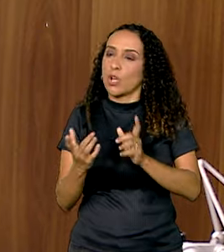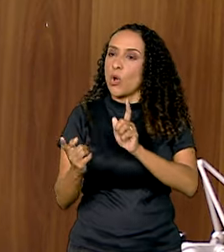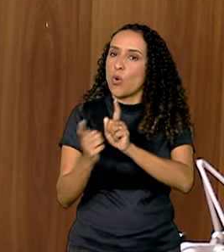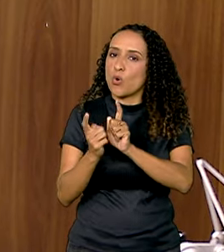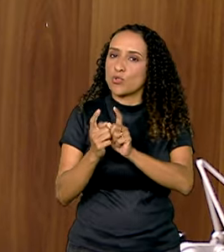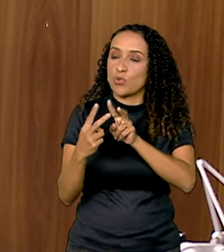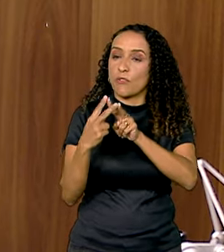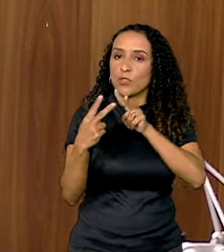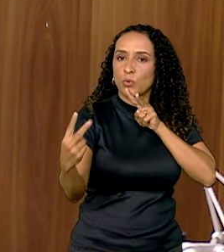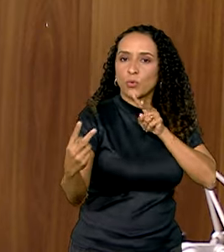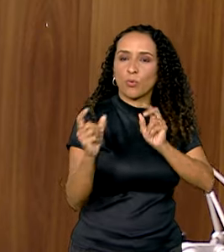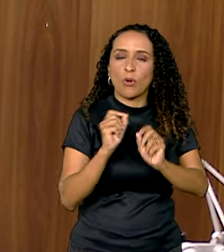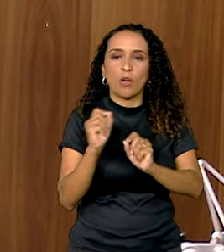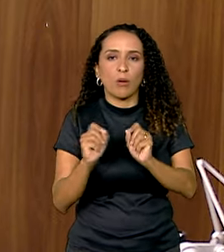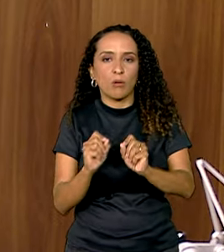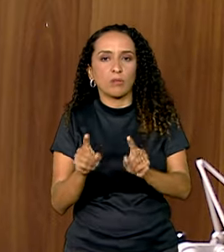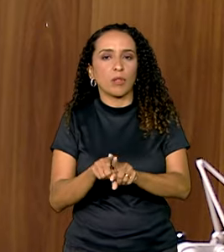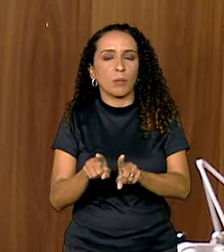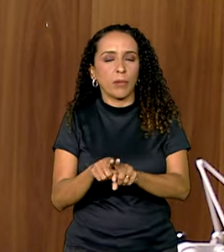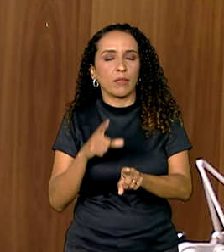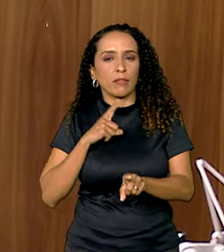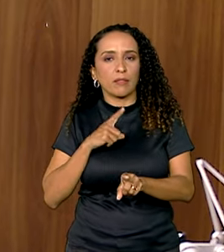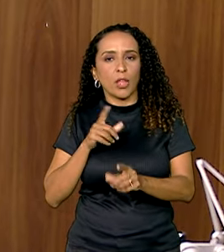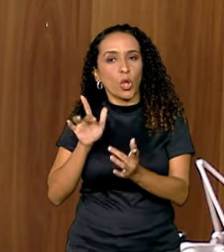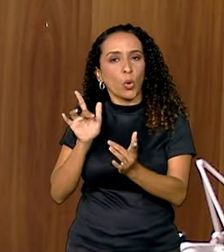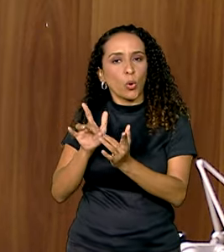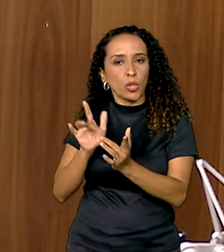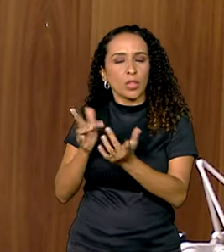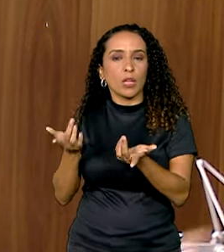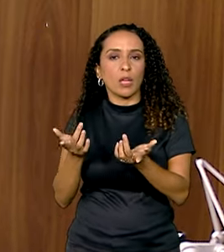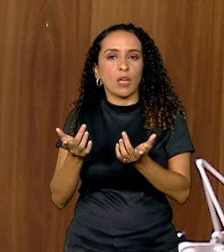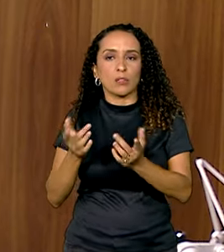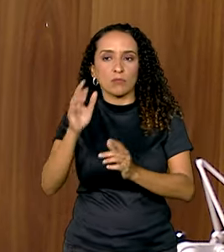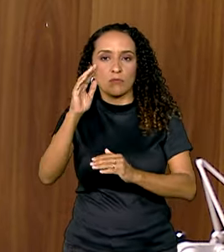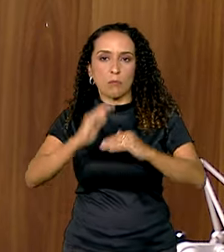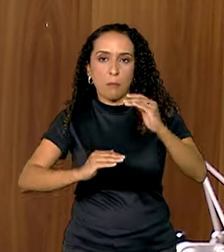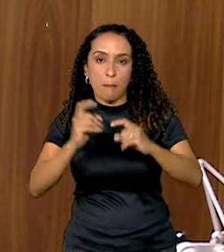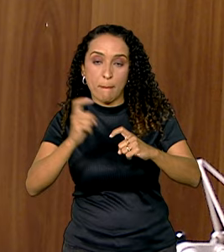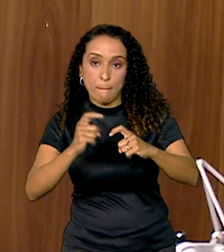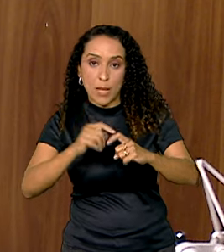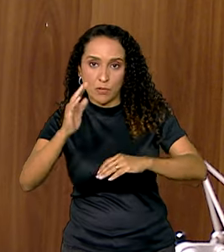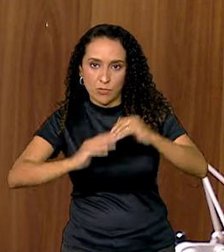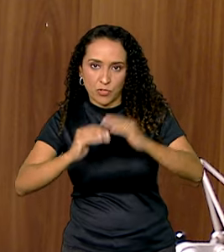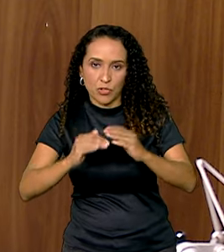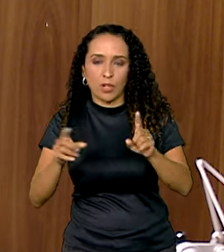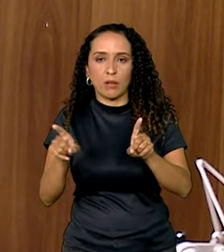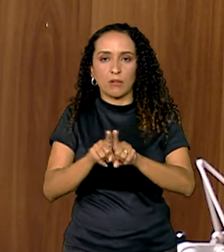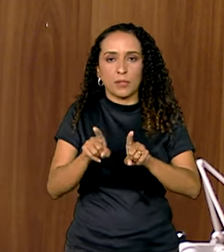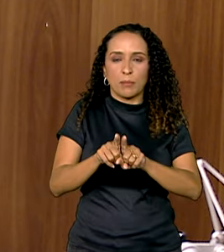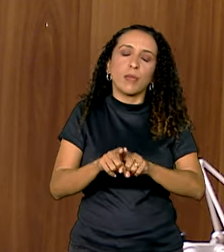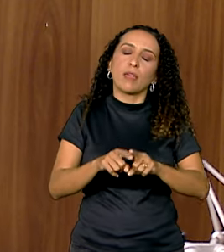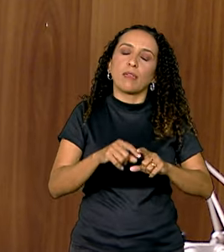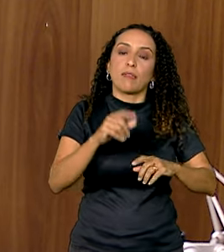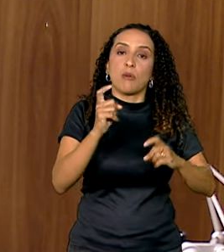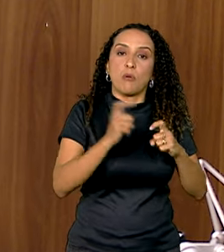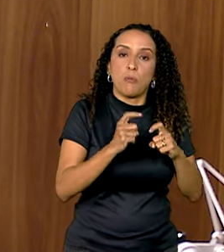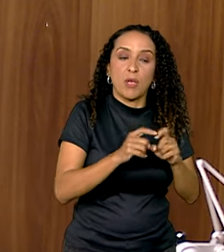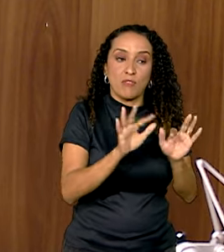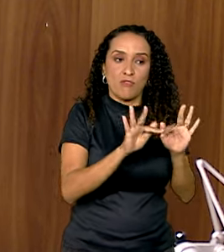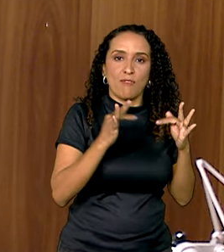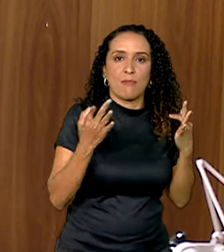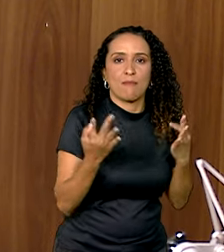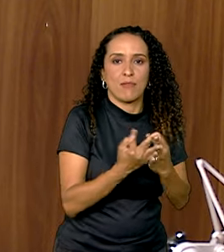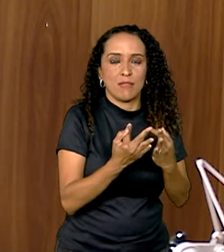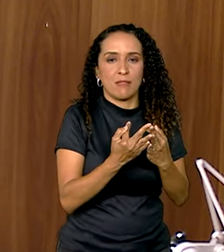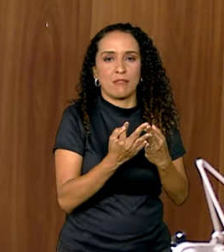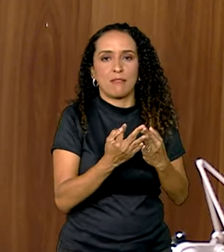teleconsulta, também ter esse contato entre o especialista e o médico de família e